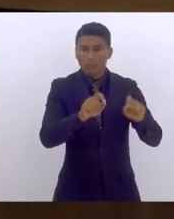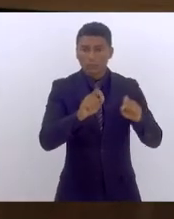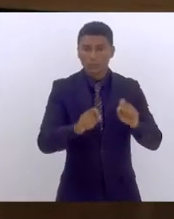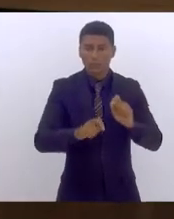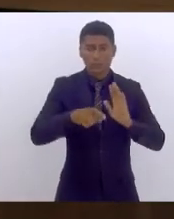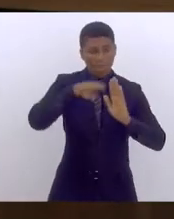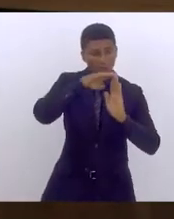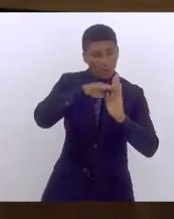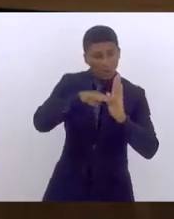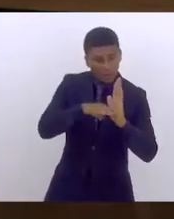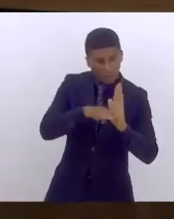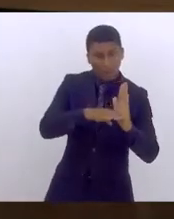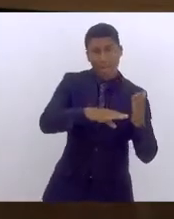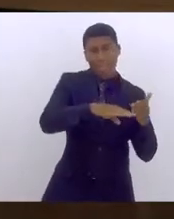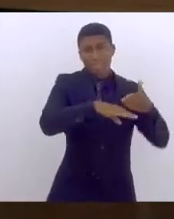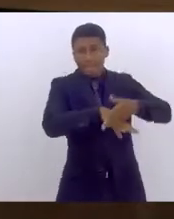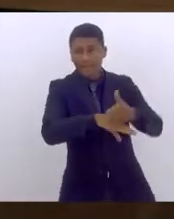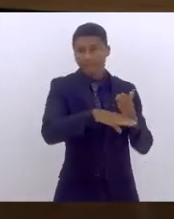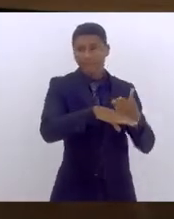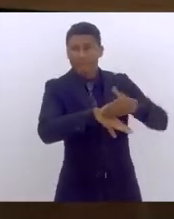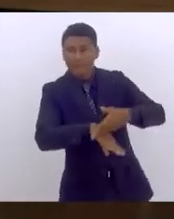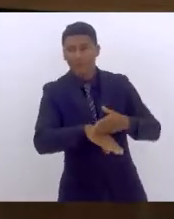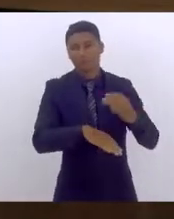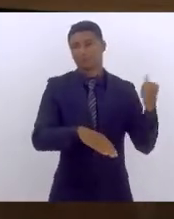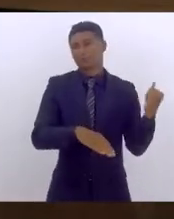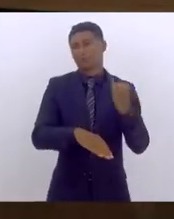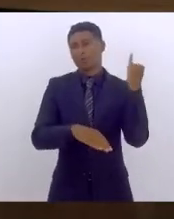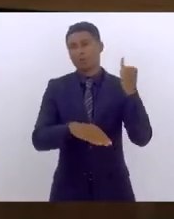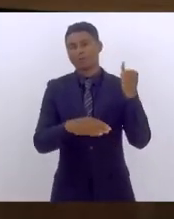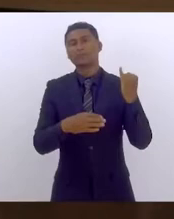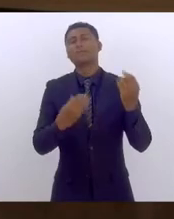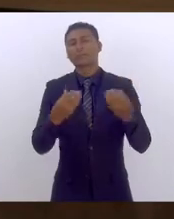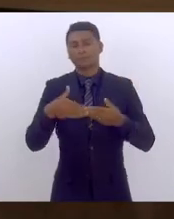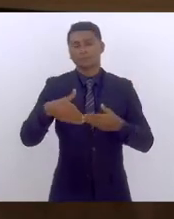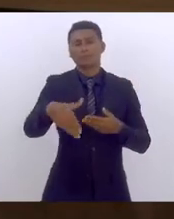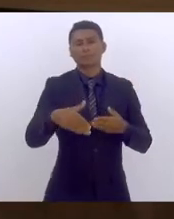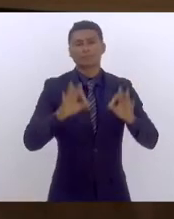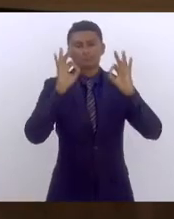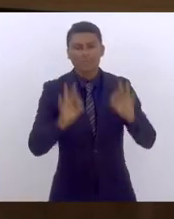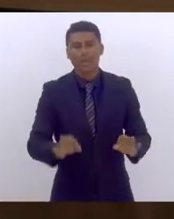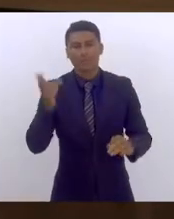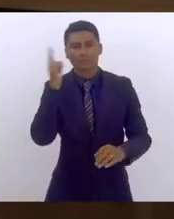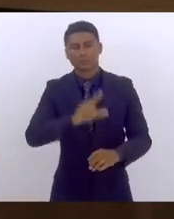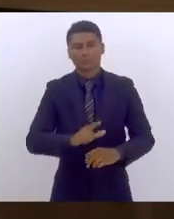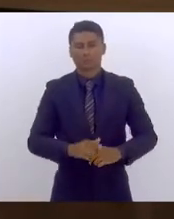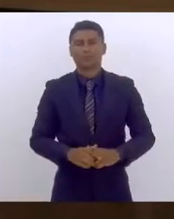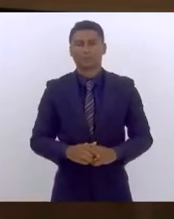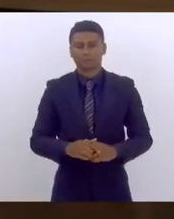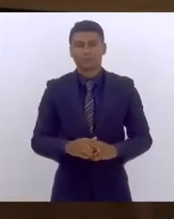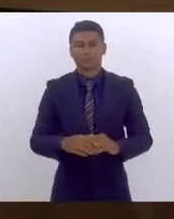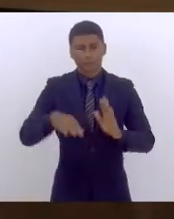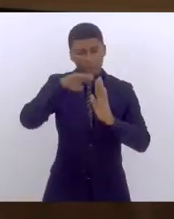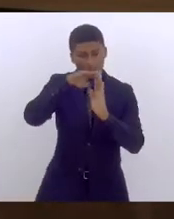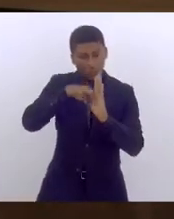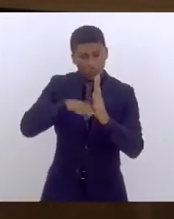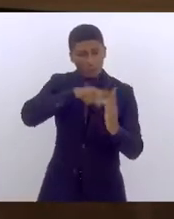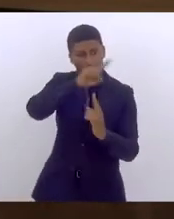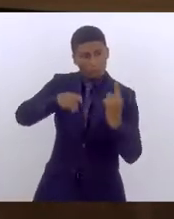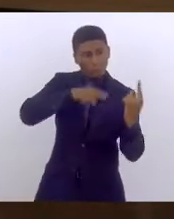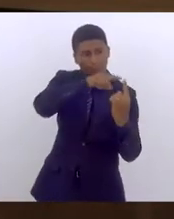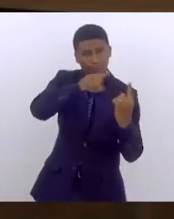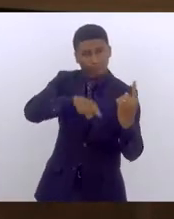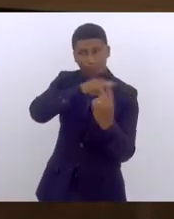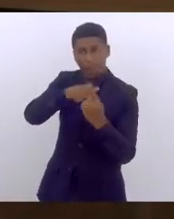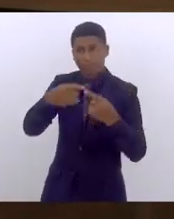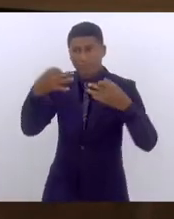do programa. Isso é fundamental para que ele dê certo, a fim de que o programa atinja seus objetivos sociais